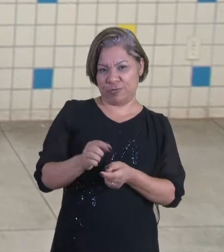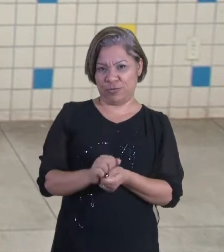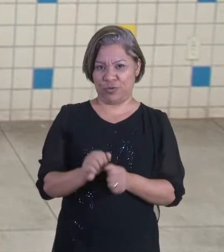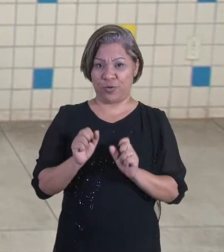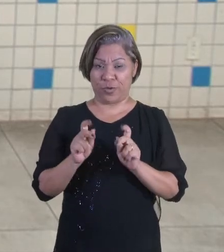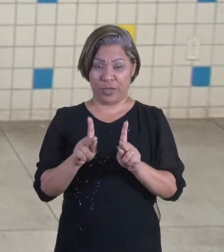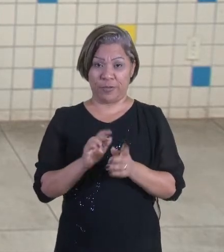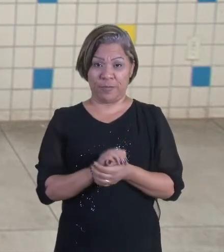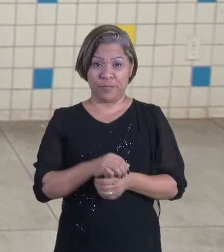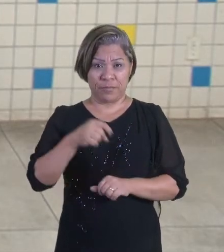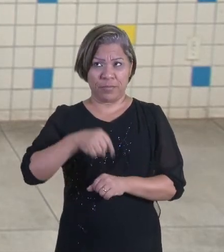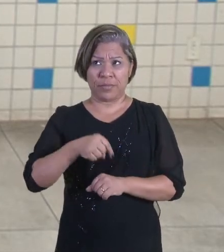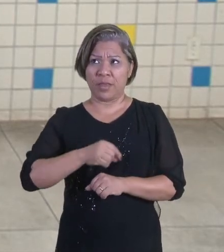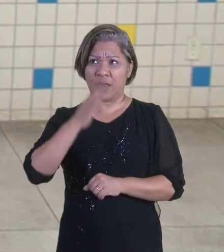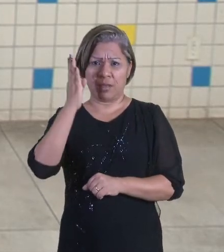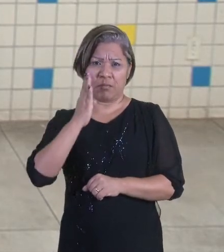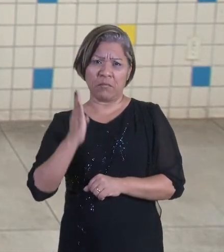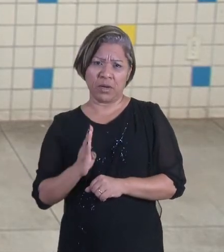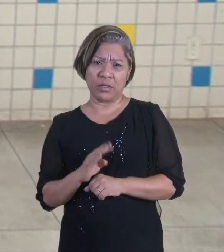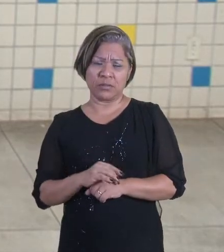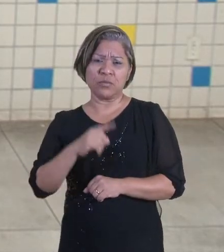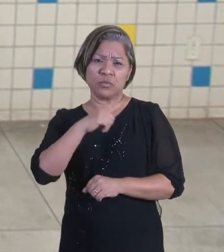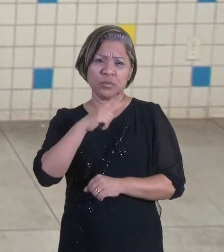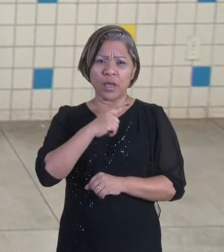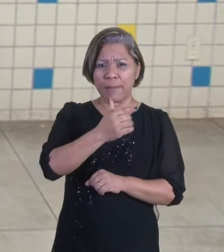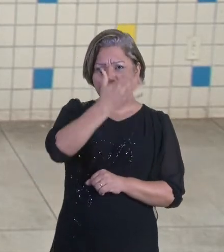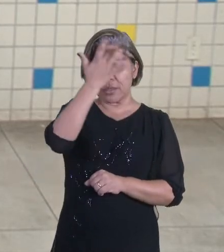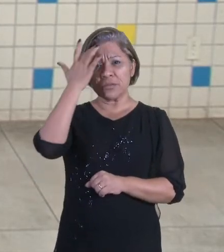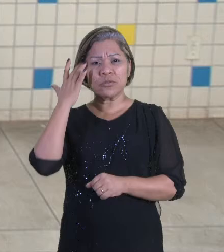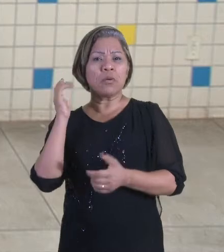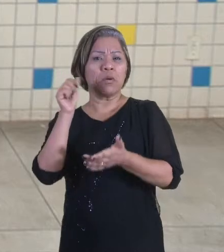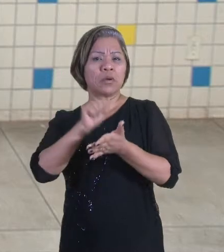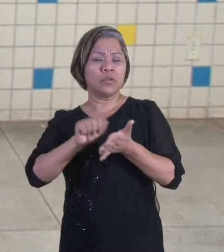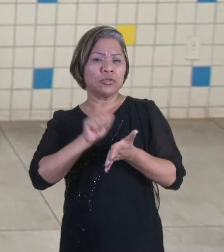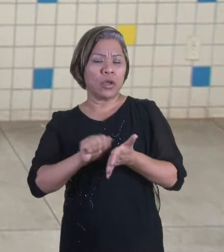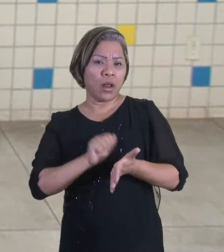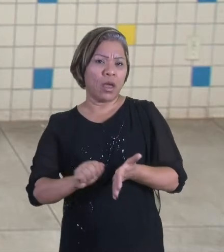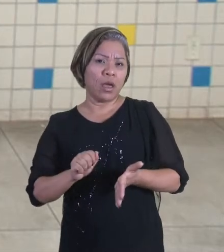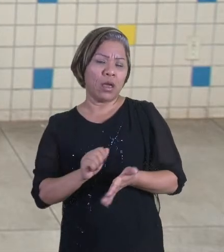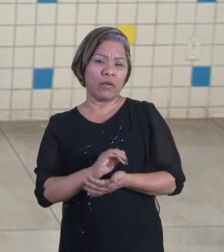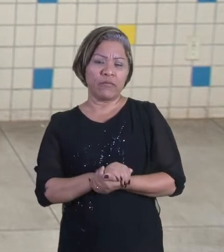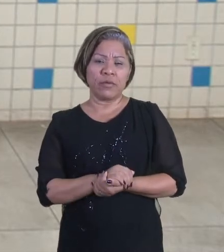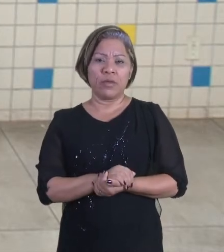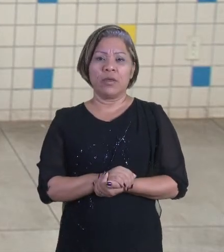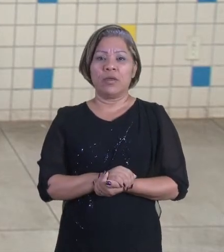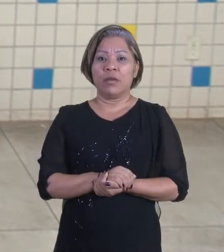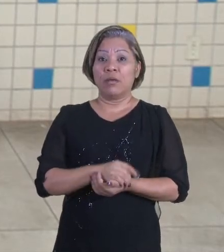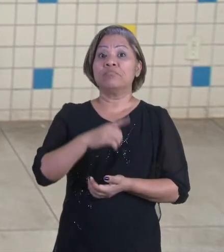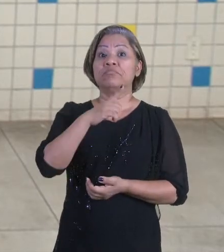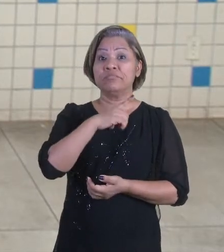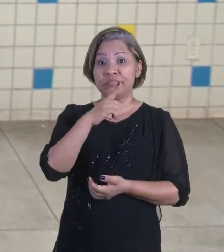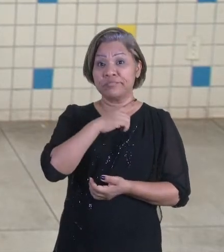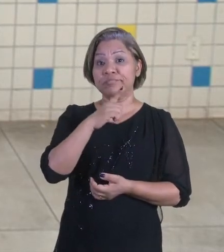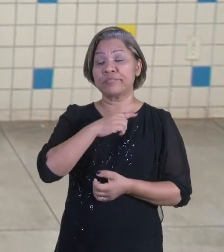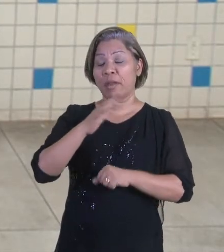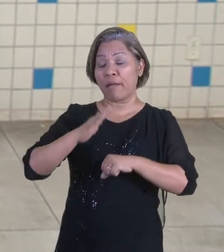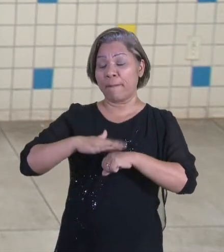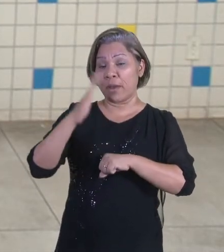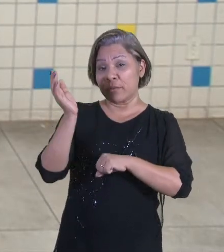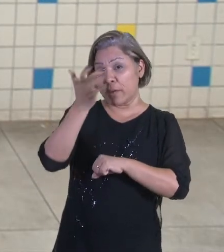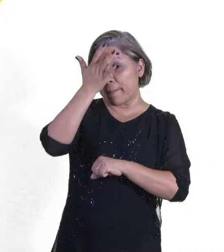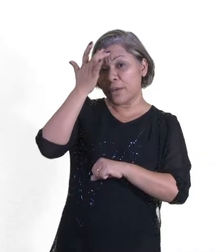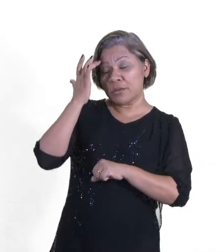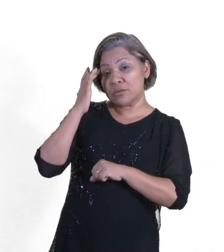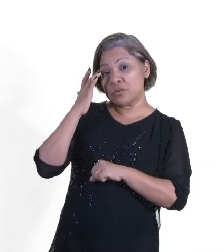no Brasil? No Brasil, será que tem pessoas que escrevem crônicas? Temos bastante pessoas e uns bem famosos.